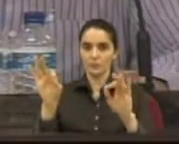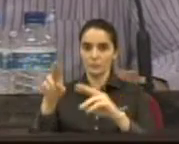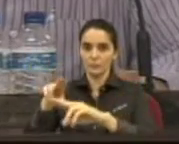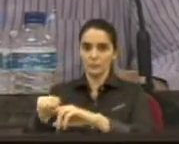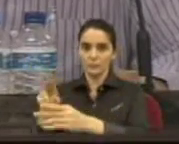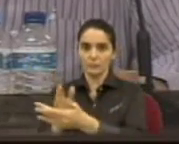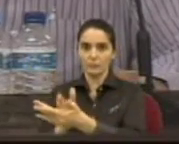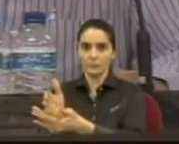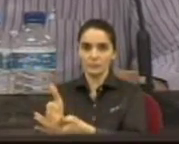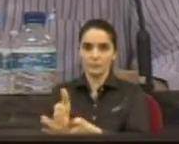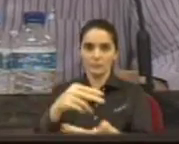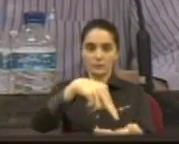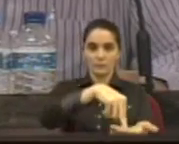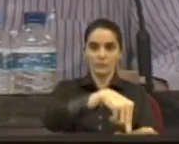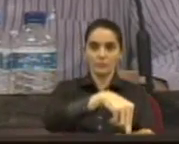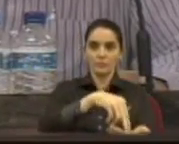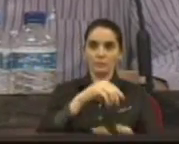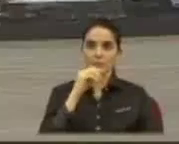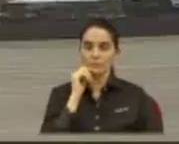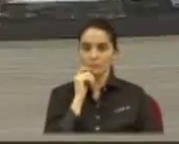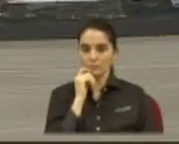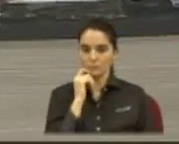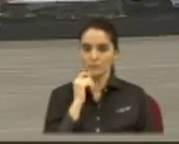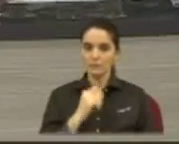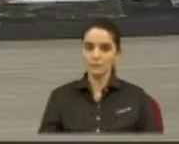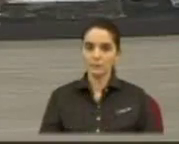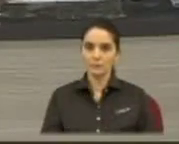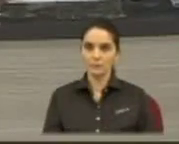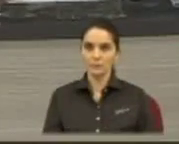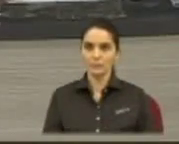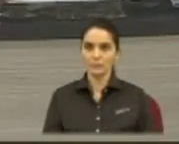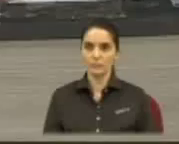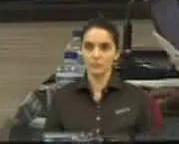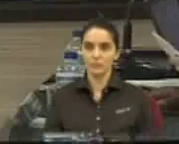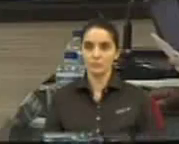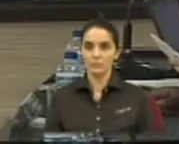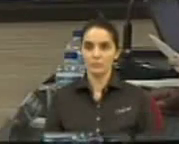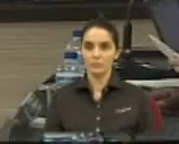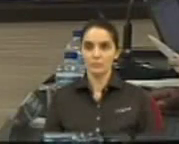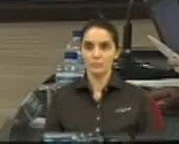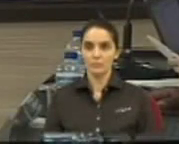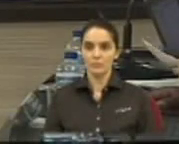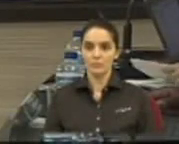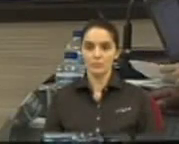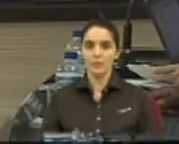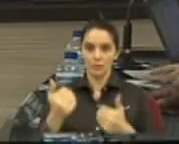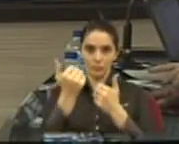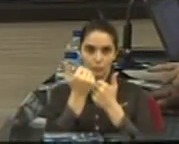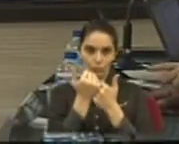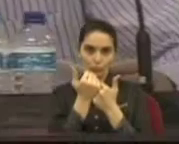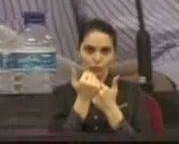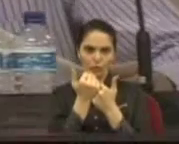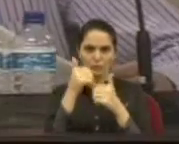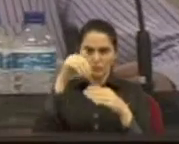sentados aprovam, os de pé... Questão de ordem. Uma questão de ordem. É o substitutivo que está em votação, né?